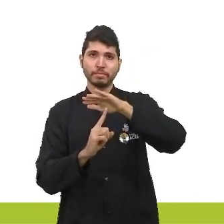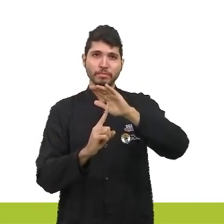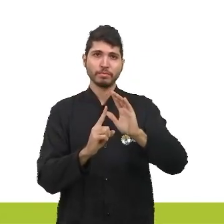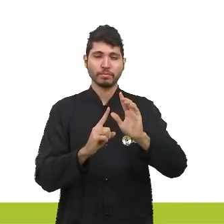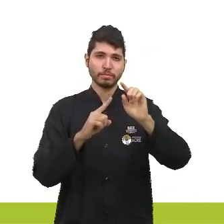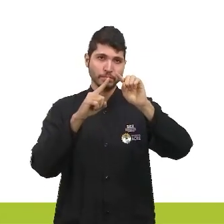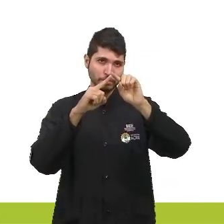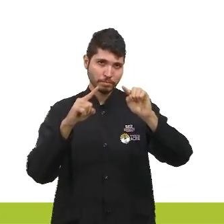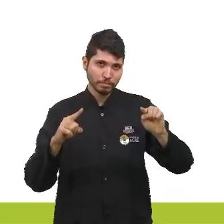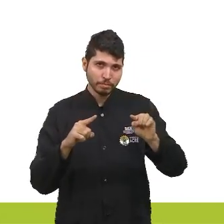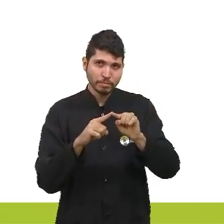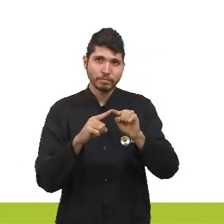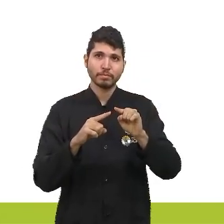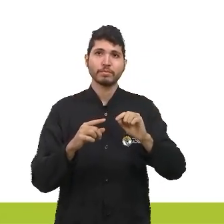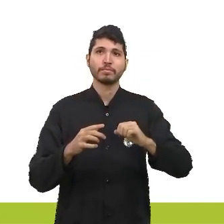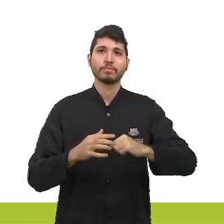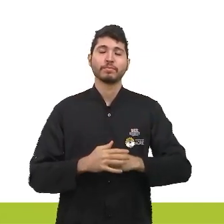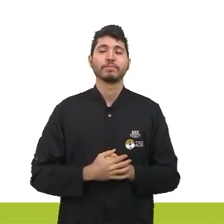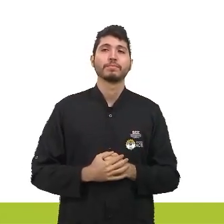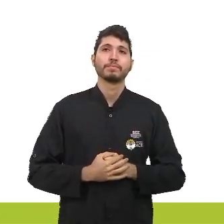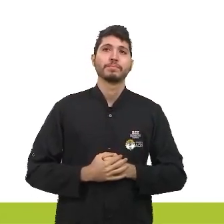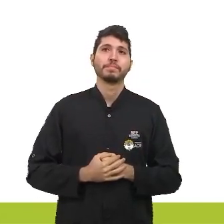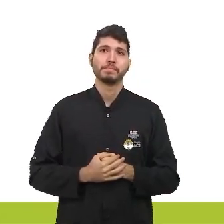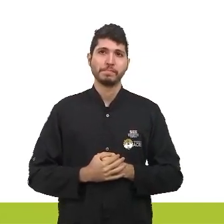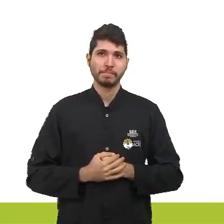triangulares. E